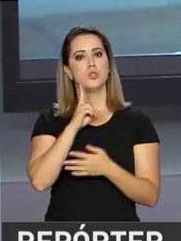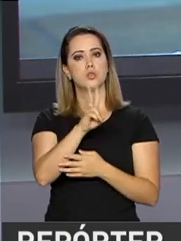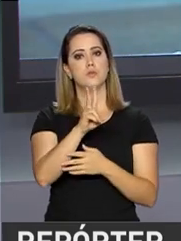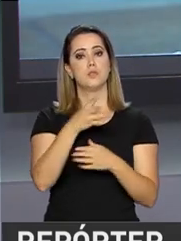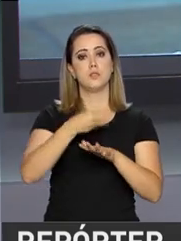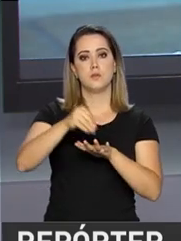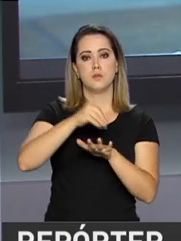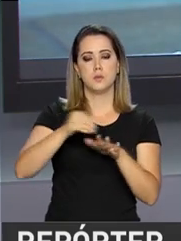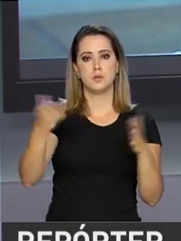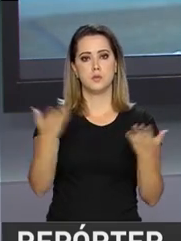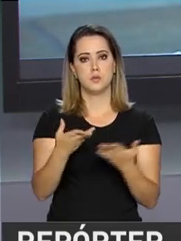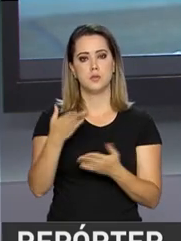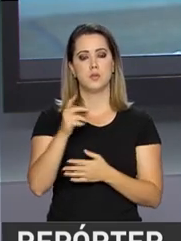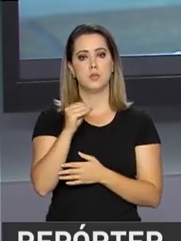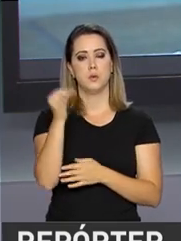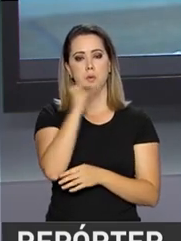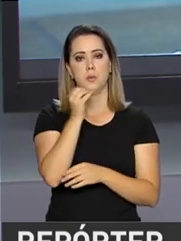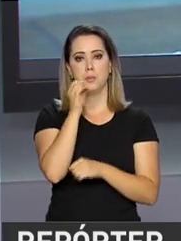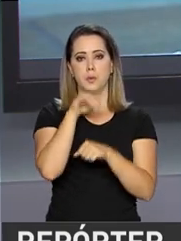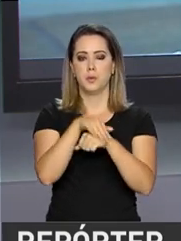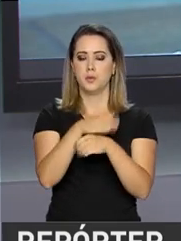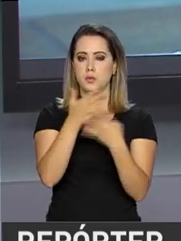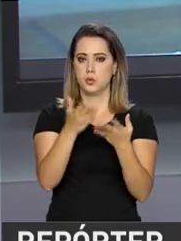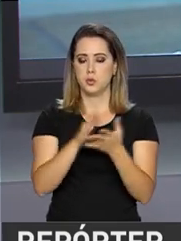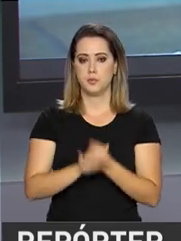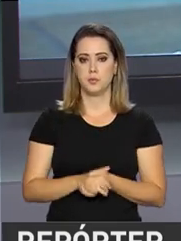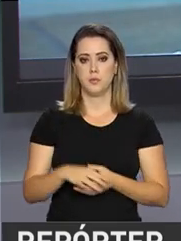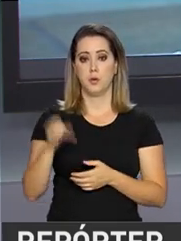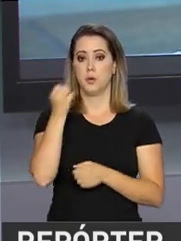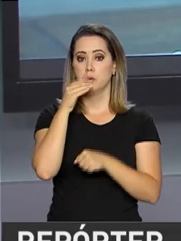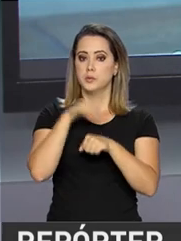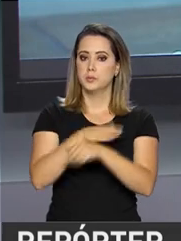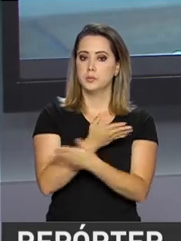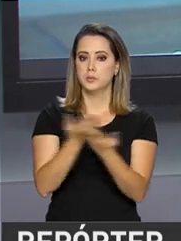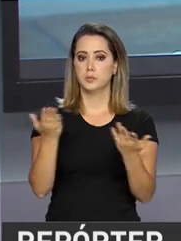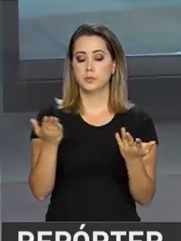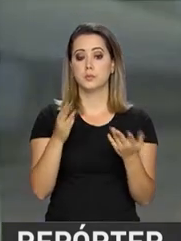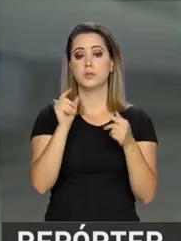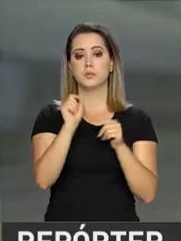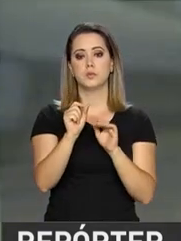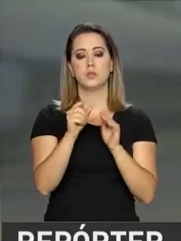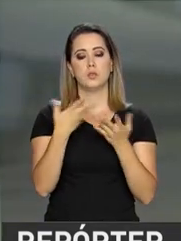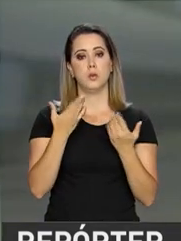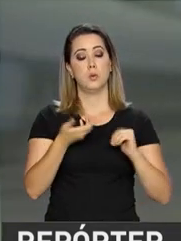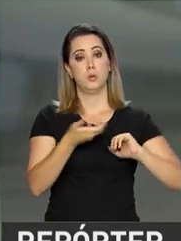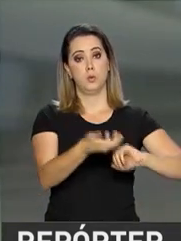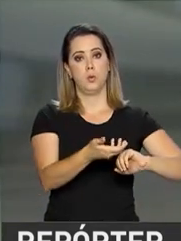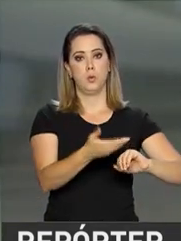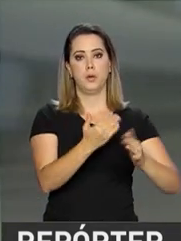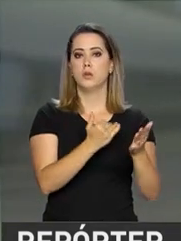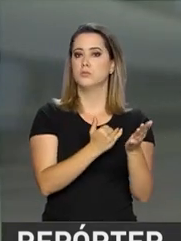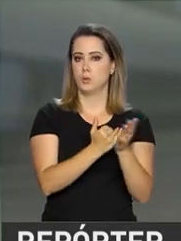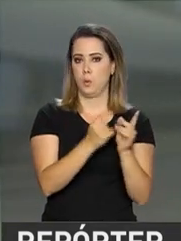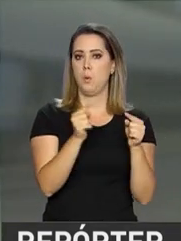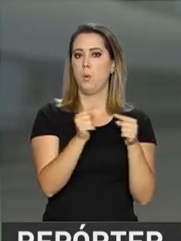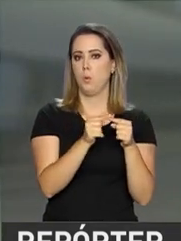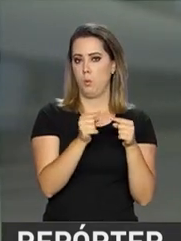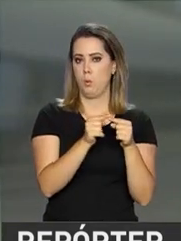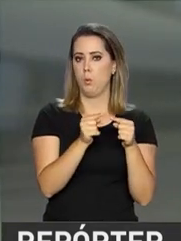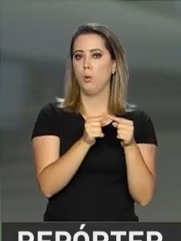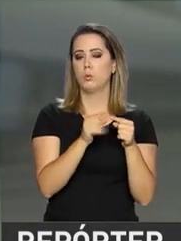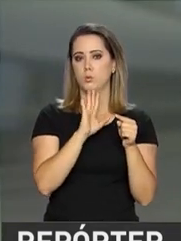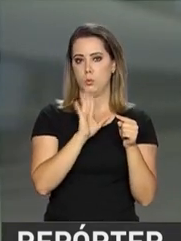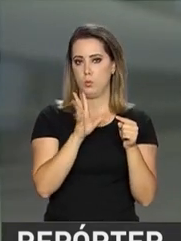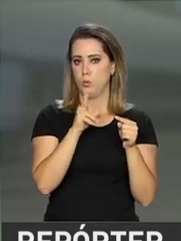repórter nem pereira boa noite nem boa noite william boa noite a todos olham congresso nacional manteve o veto presidencial